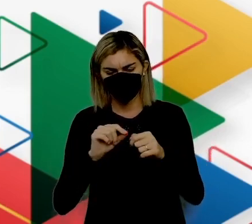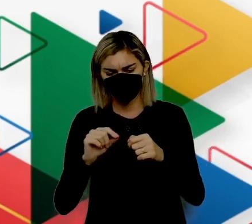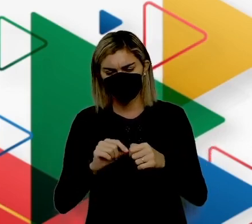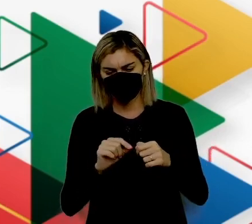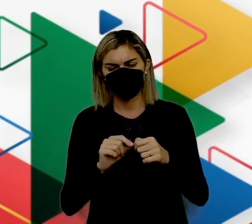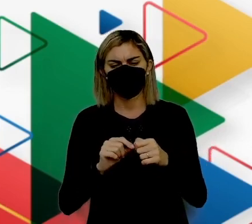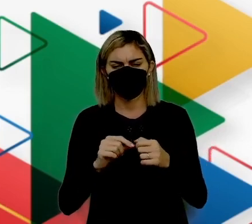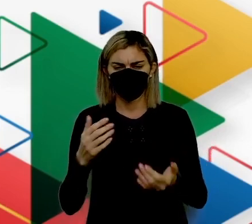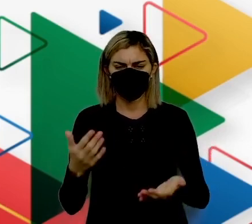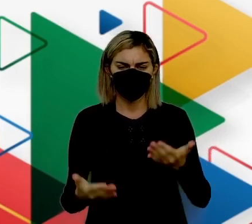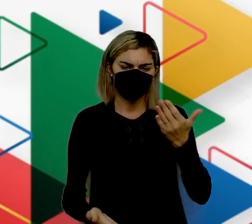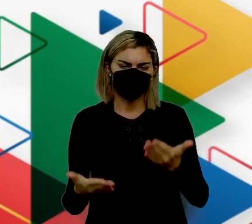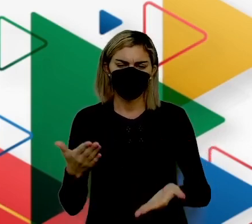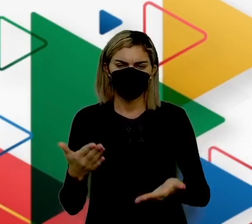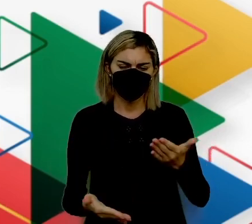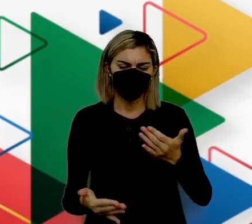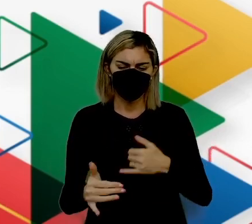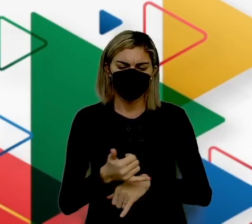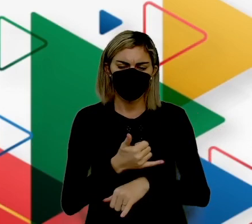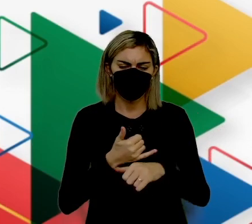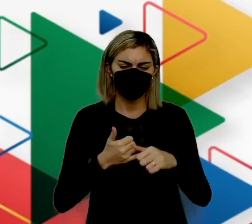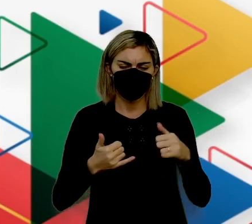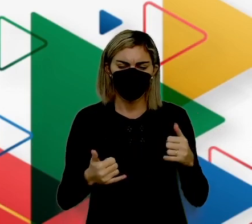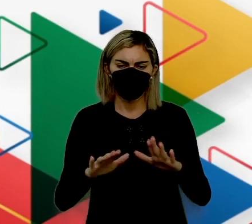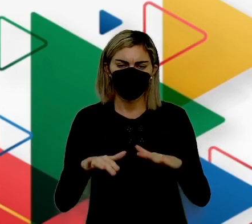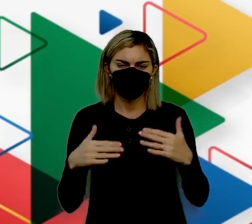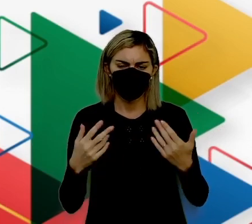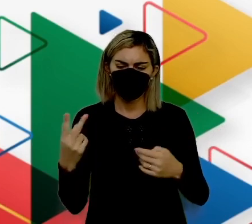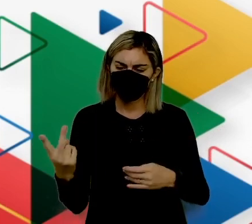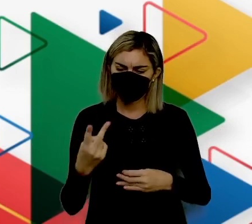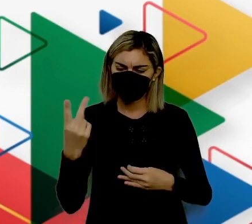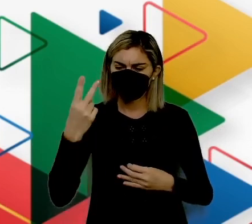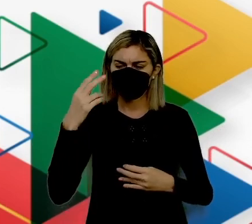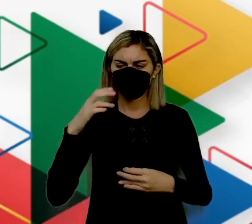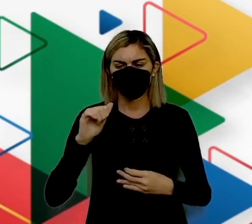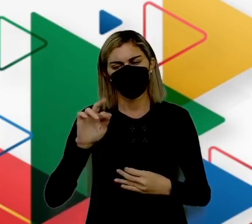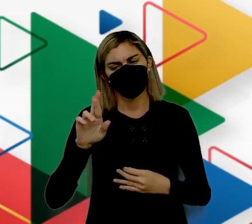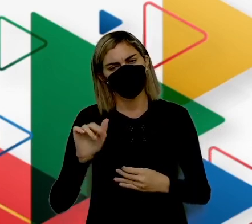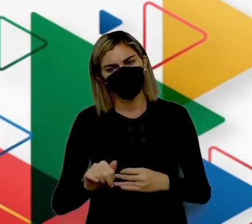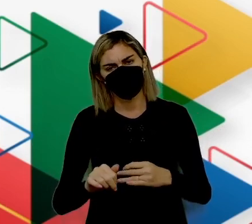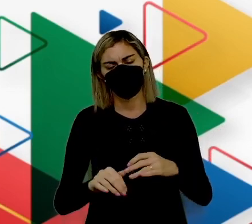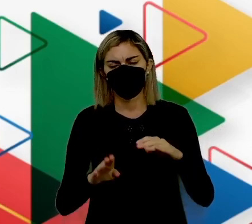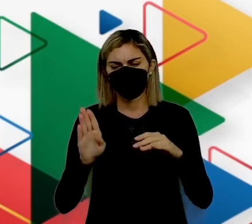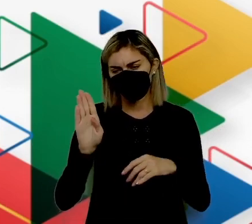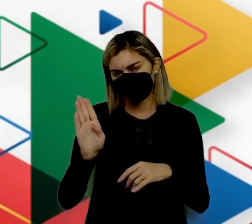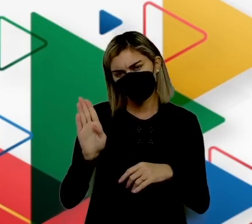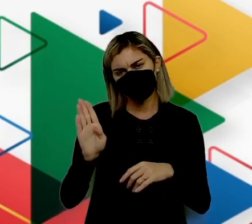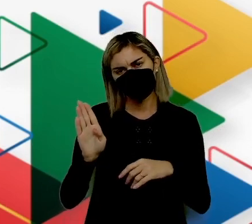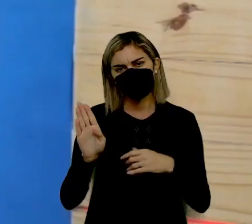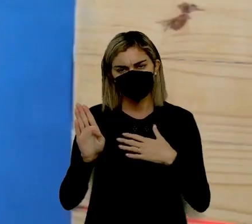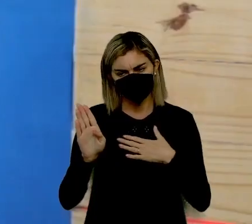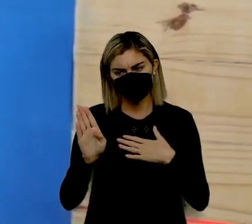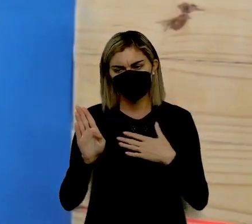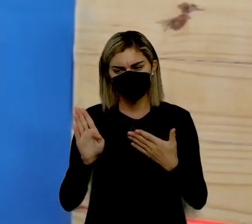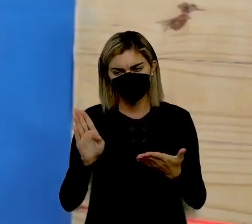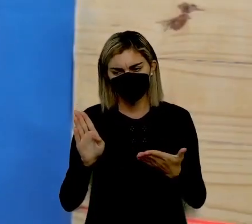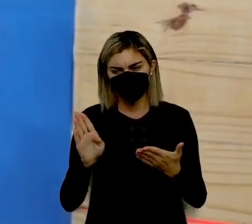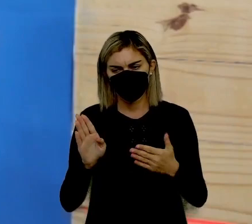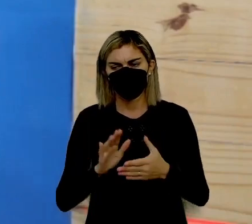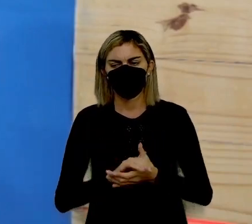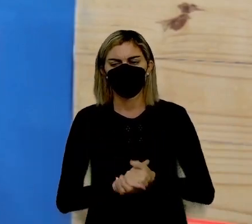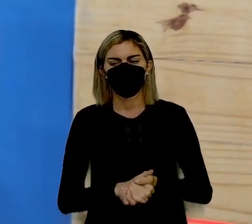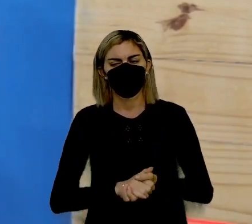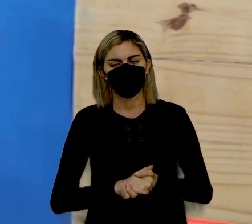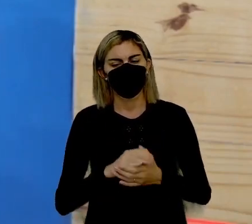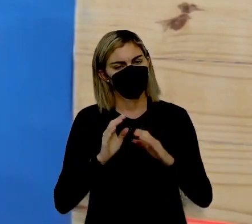o equilíbrio elétrico, qual o valor da carga da esfera B? Povo de Deus, vamos lá.